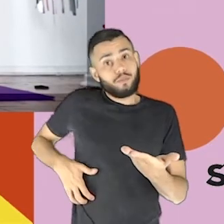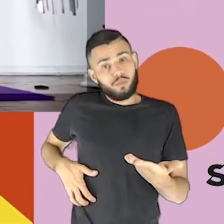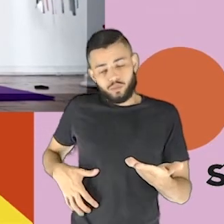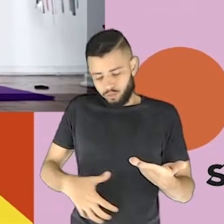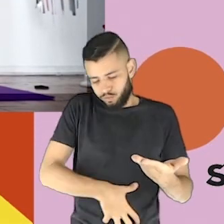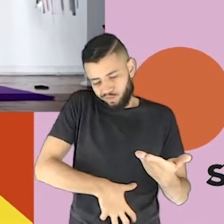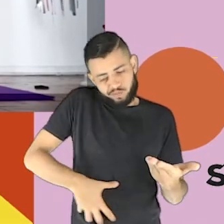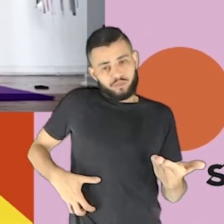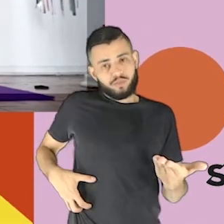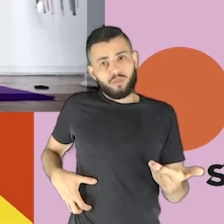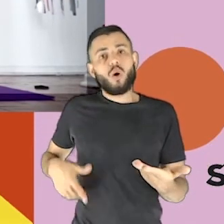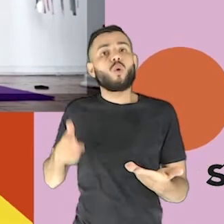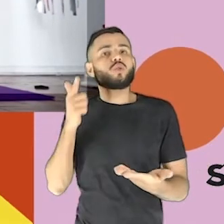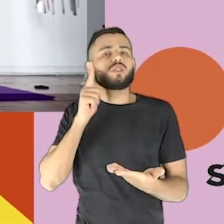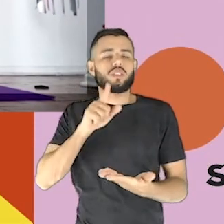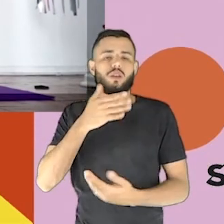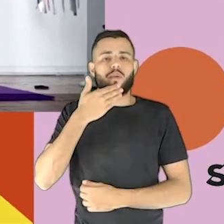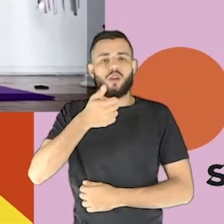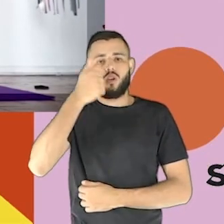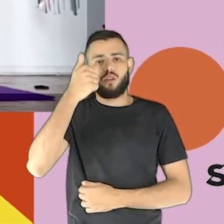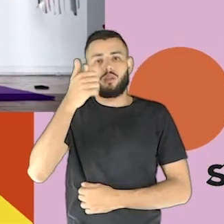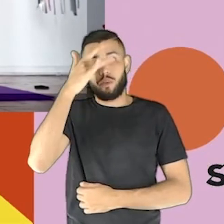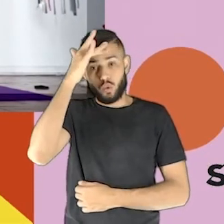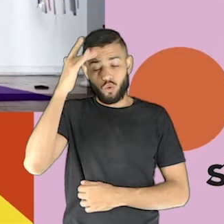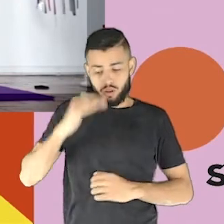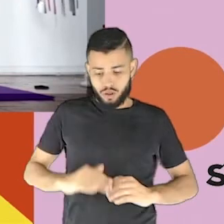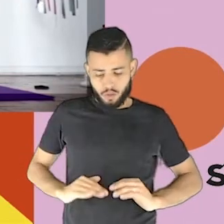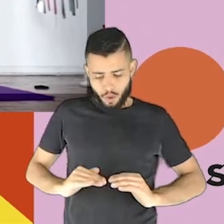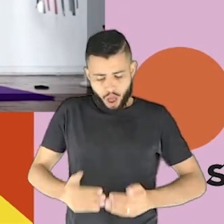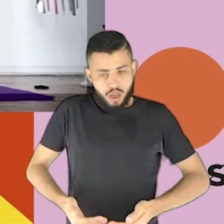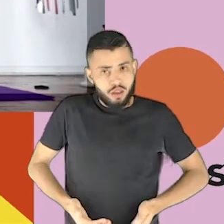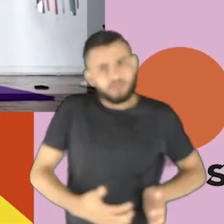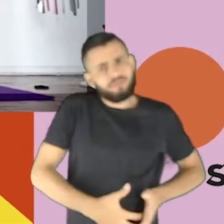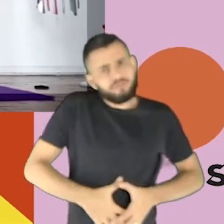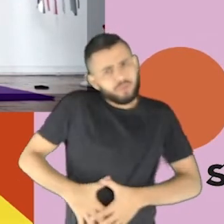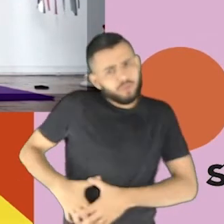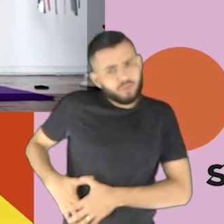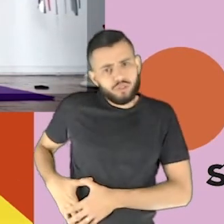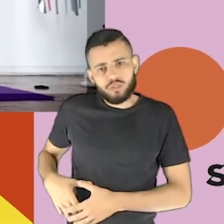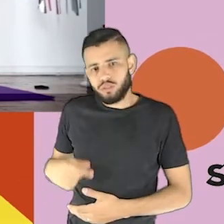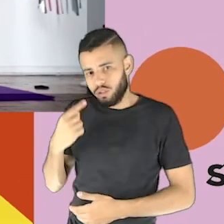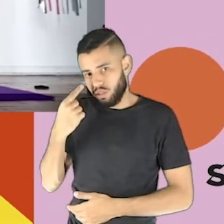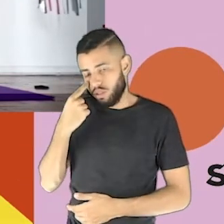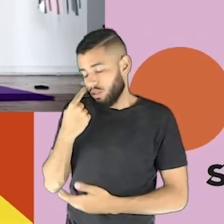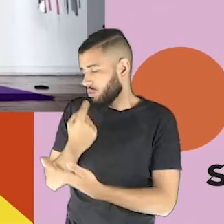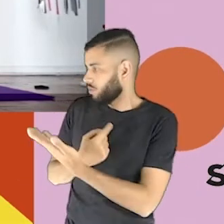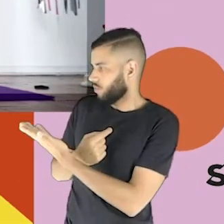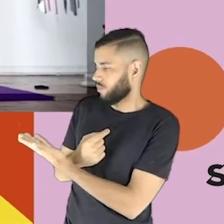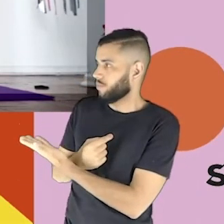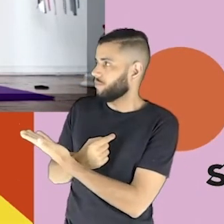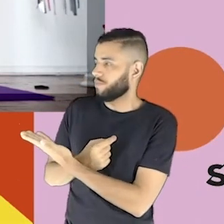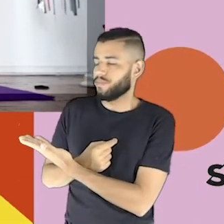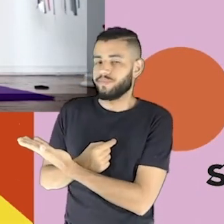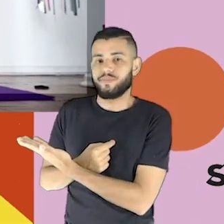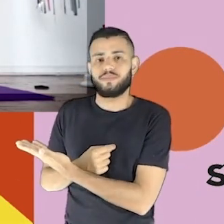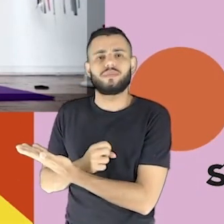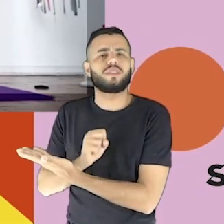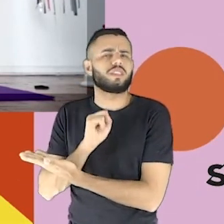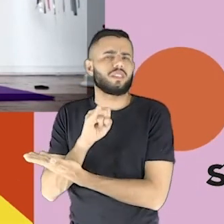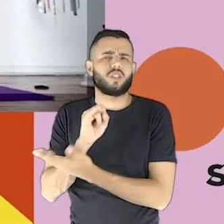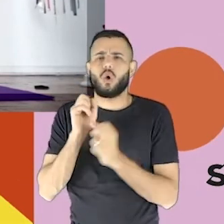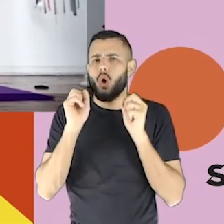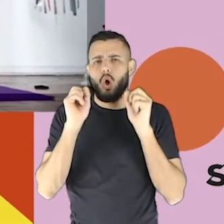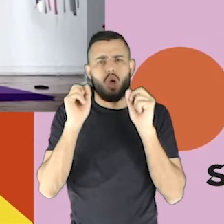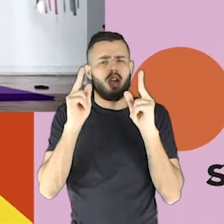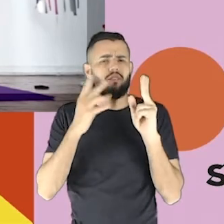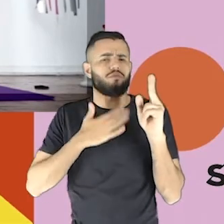conseguir torcer melhor. Quem tem barriga que nem eu, puxo. E aí, ó, levo o braço esquerdo lá pra cima. Se ficar tudo bem, se achar que tá